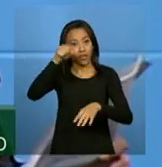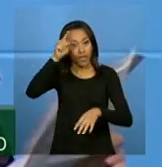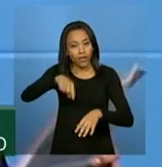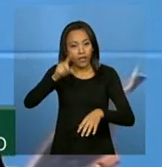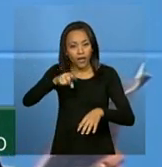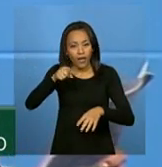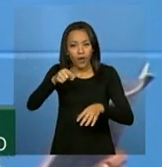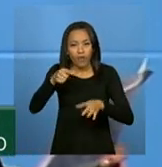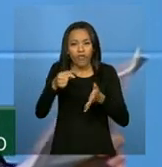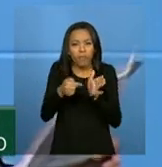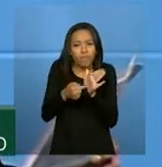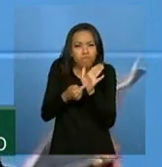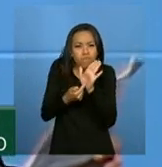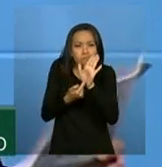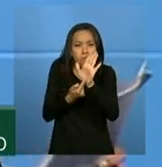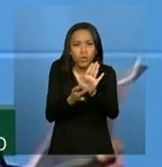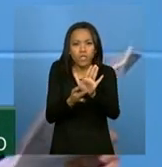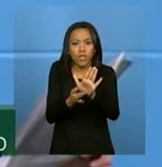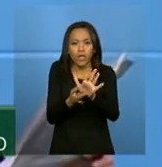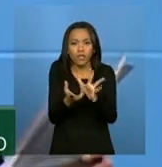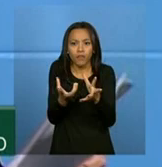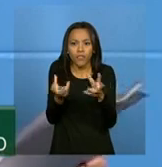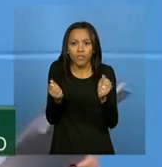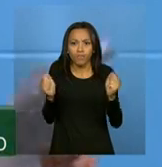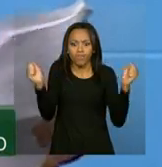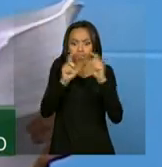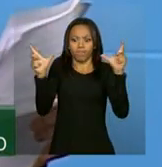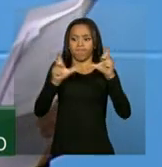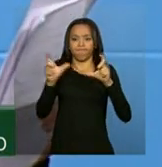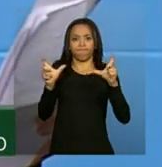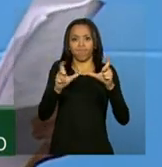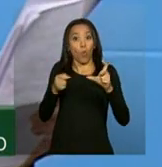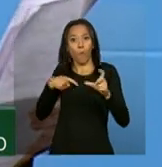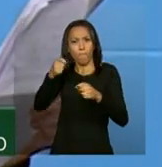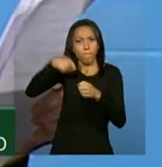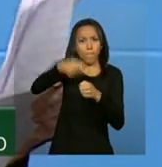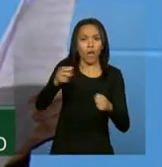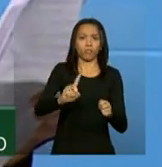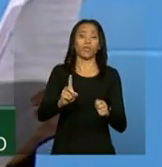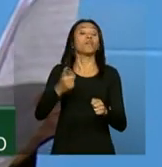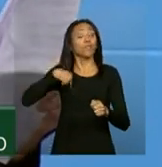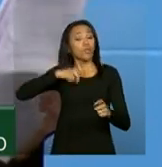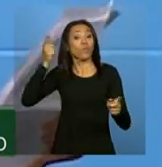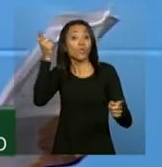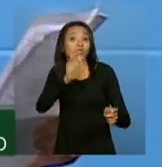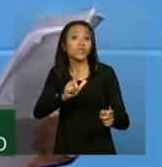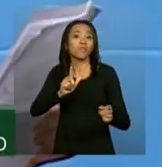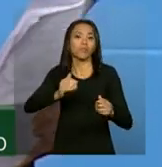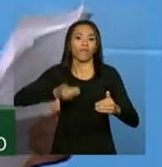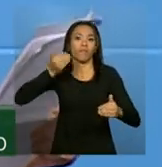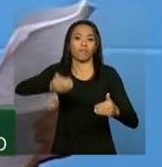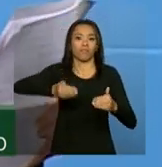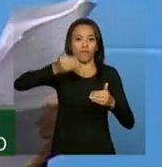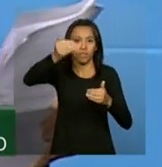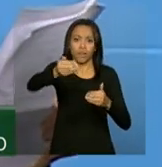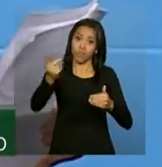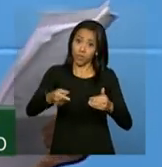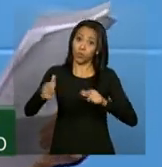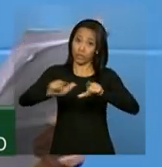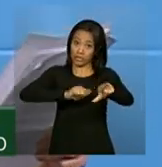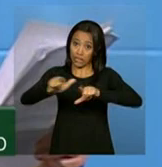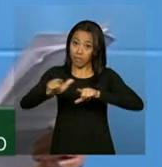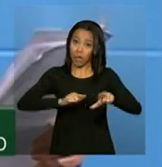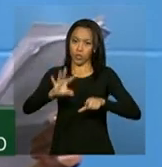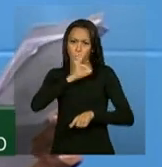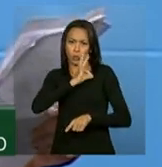farol mostrando, inibindo outras práticas e garantindo que a gente possa avançar. Então, essas ações de fiscalização,